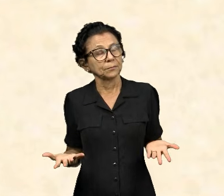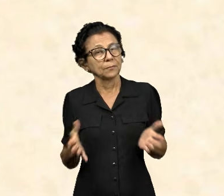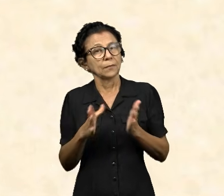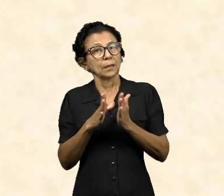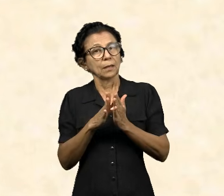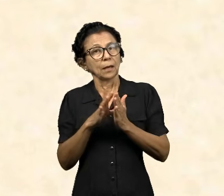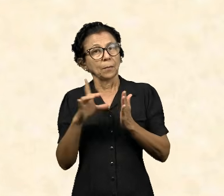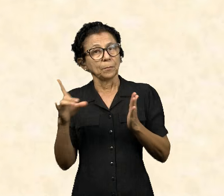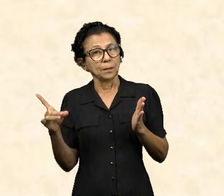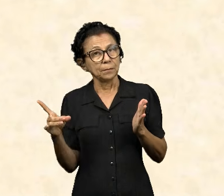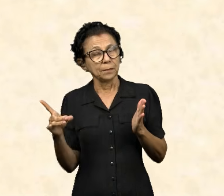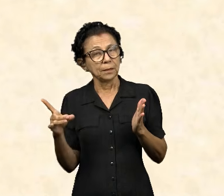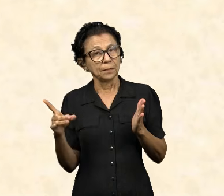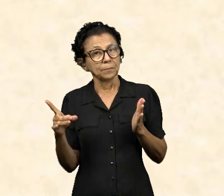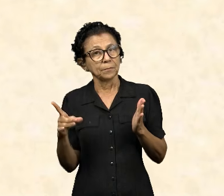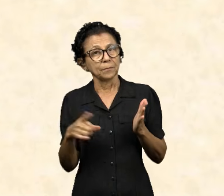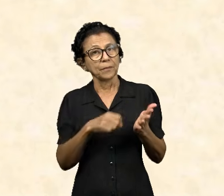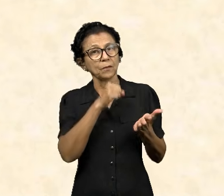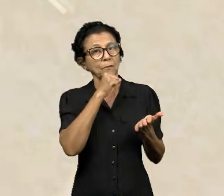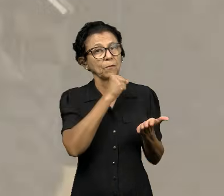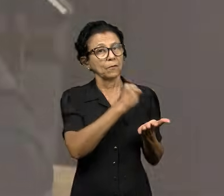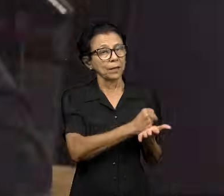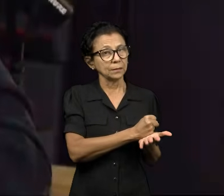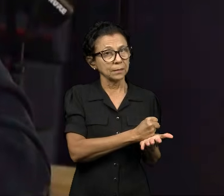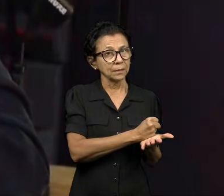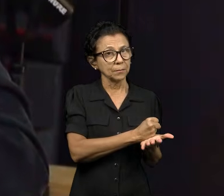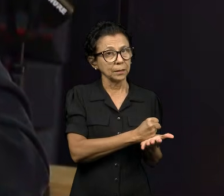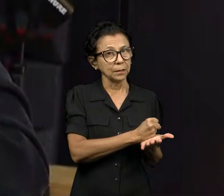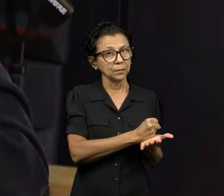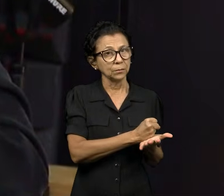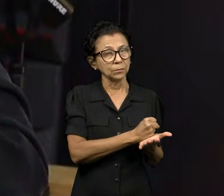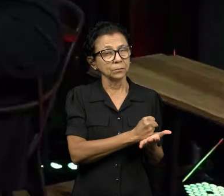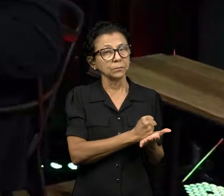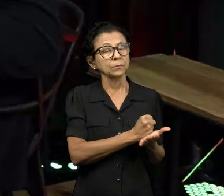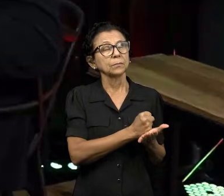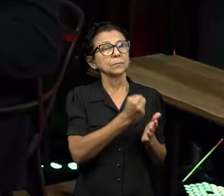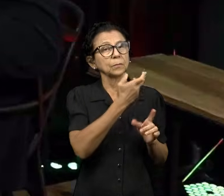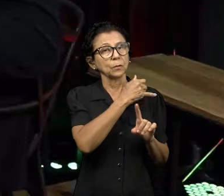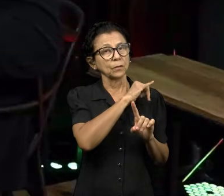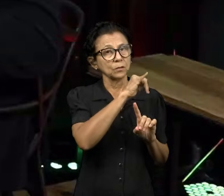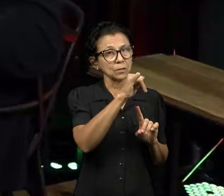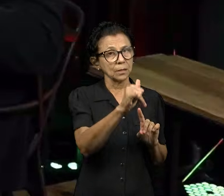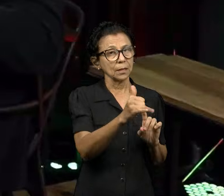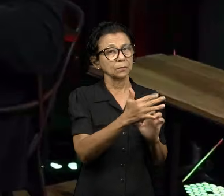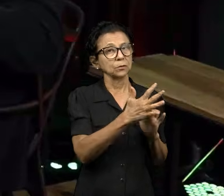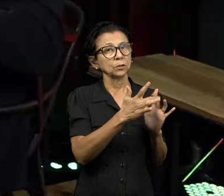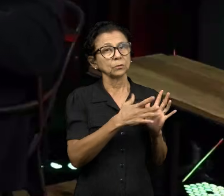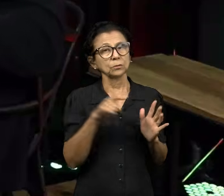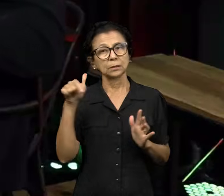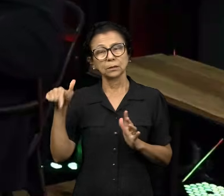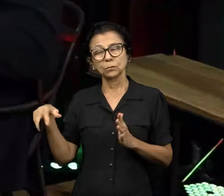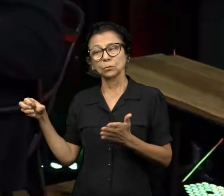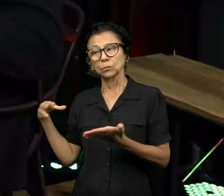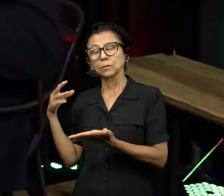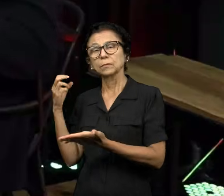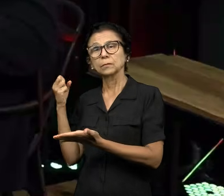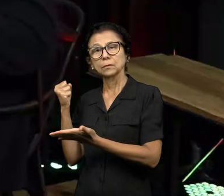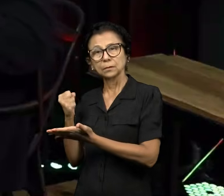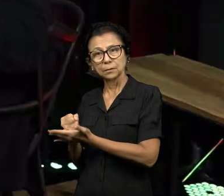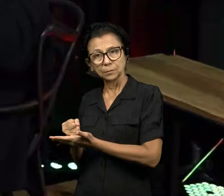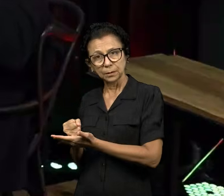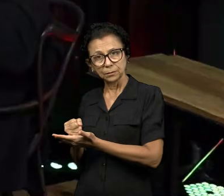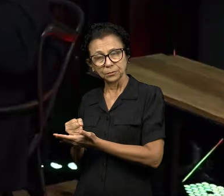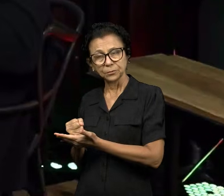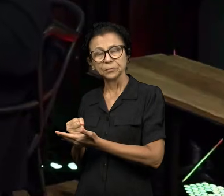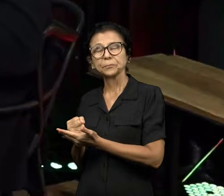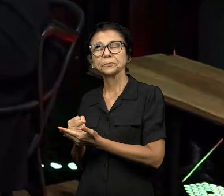Jesus está profetizado no Velho Testamento, ele vai ser apresentado no Novo Testamento. Então nós vamos ter essa experiência.